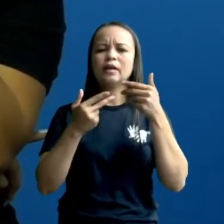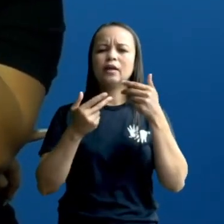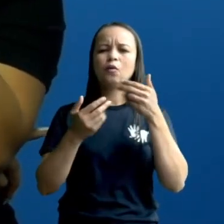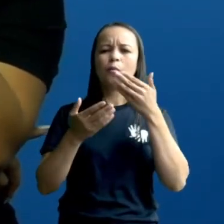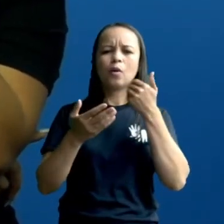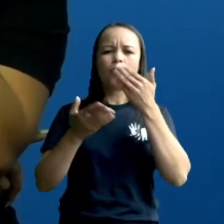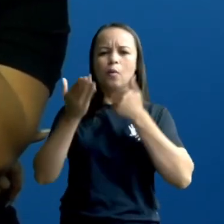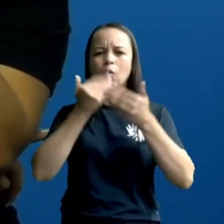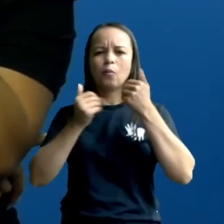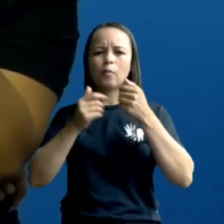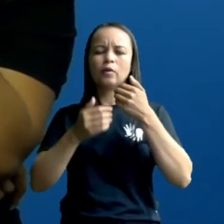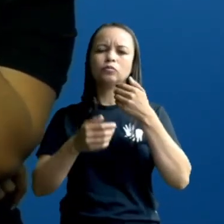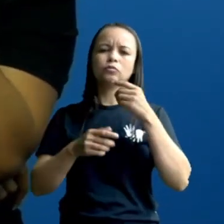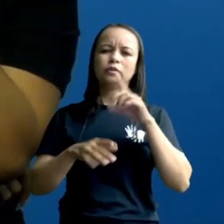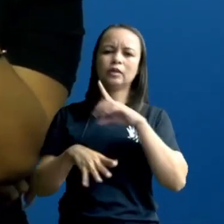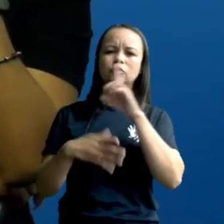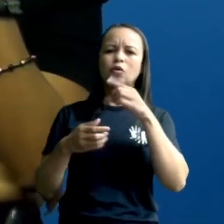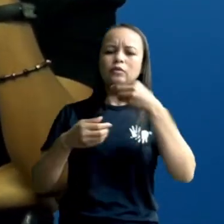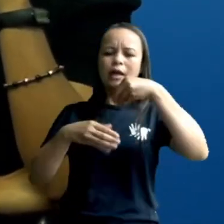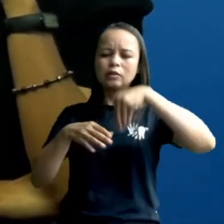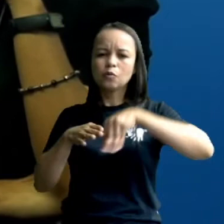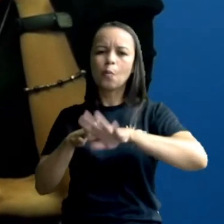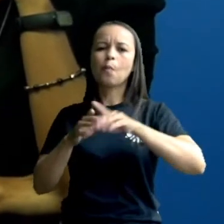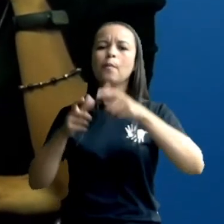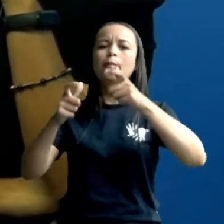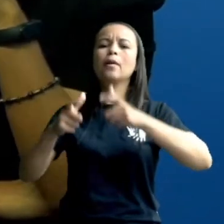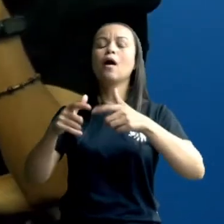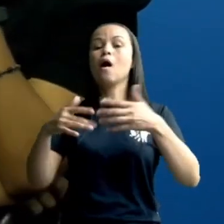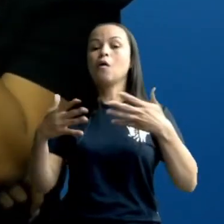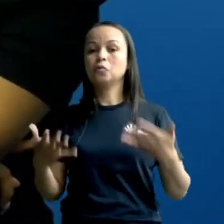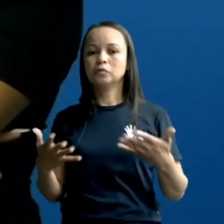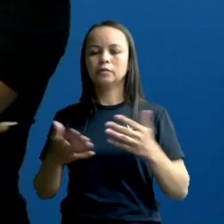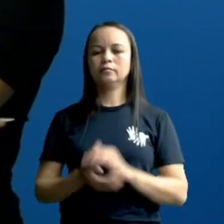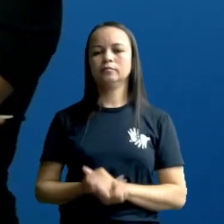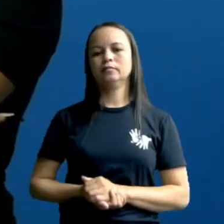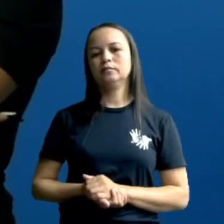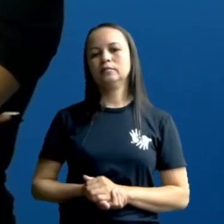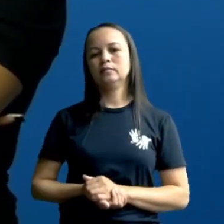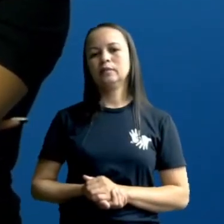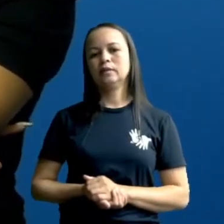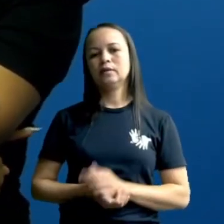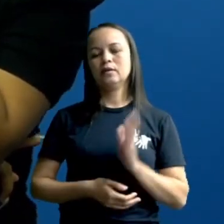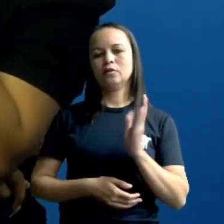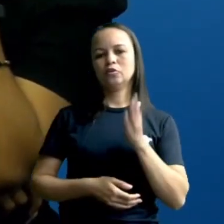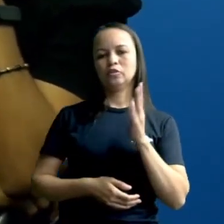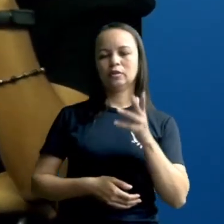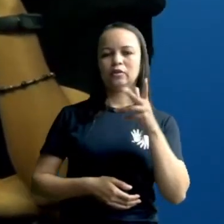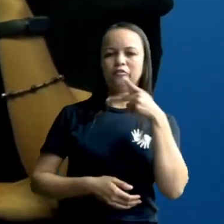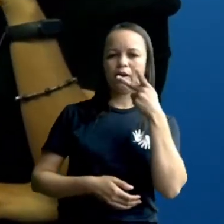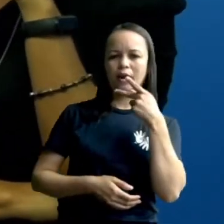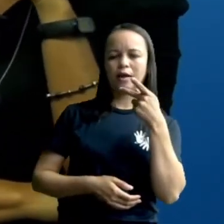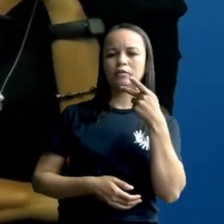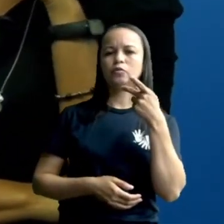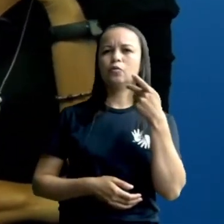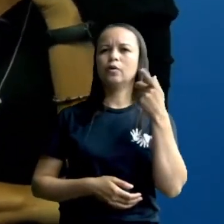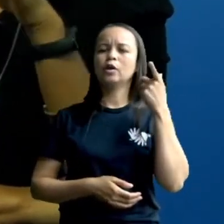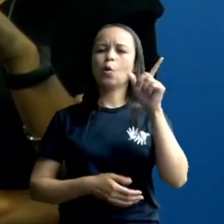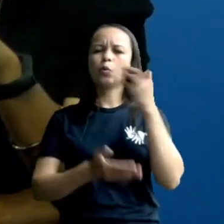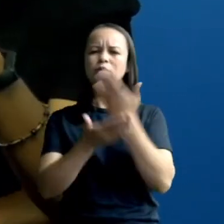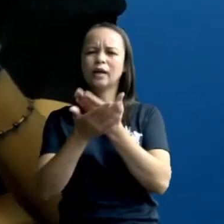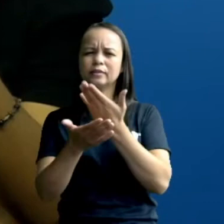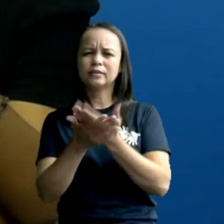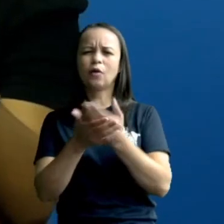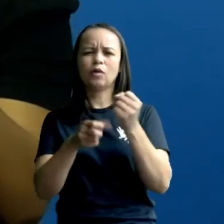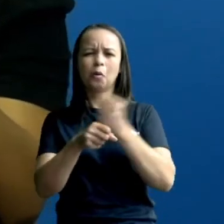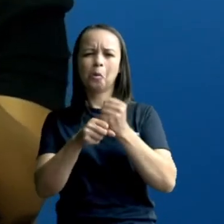Olha aí. Eu tinha dito em algumas outras aulas de outros anos que eu já dei, que ainda não